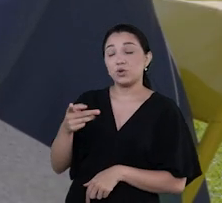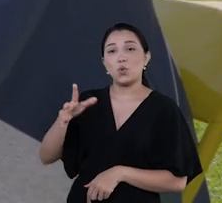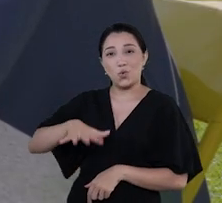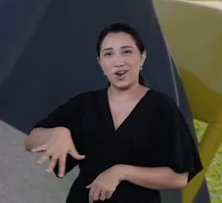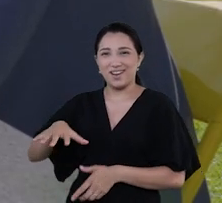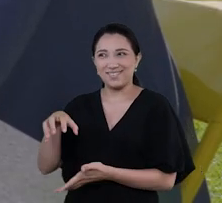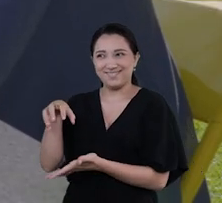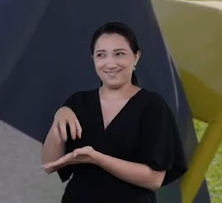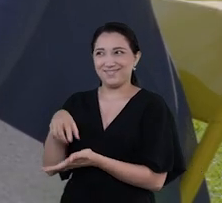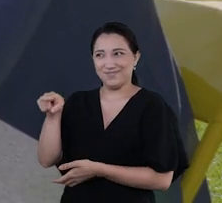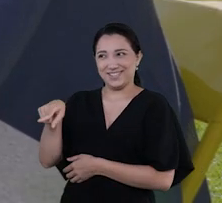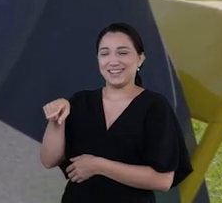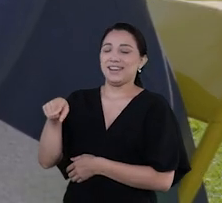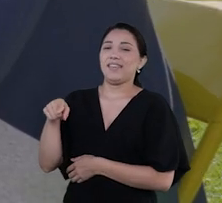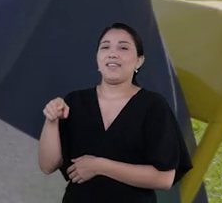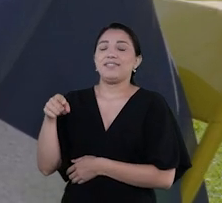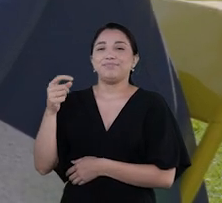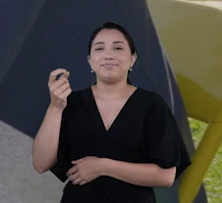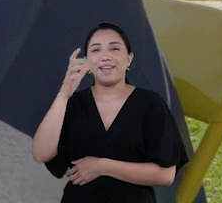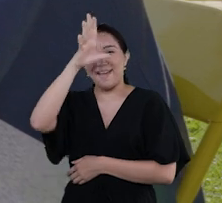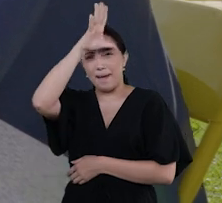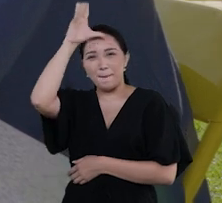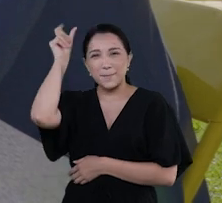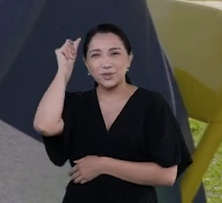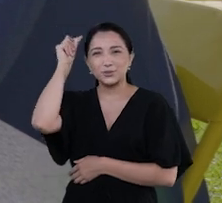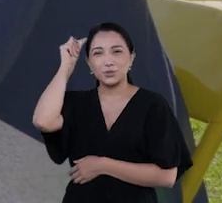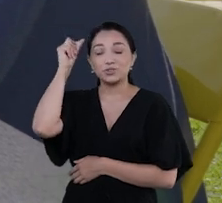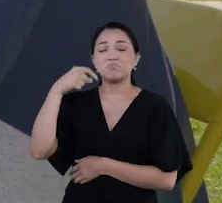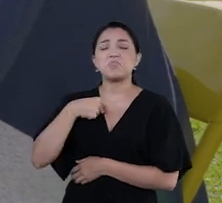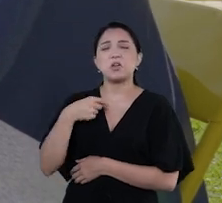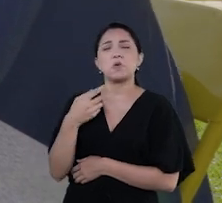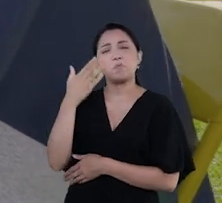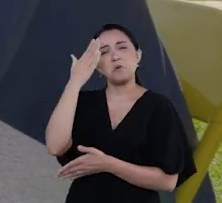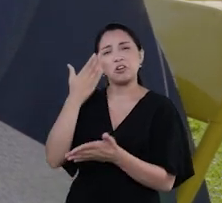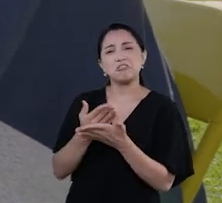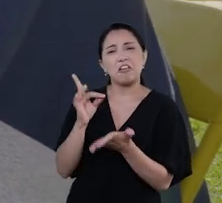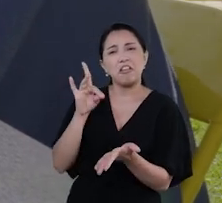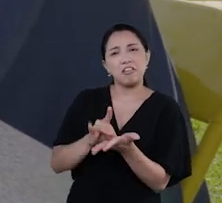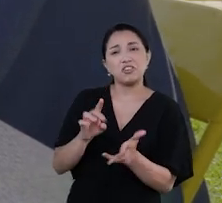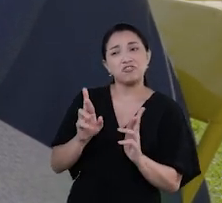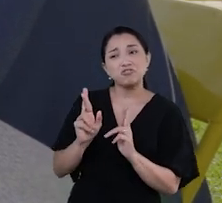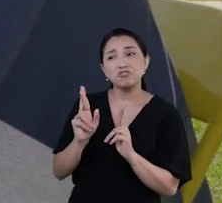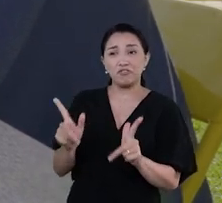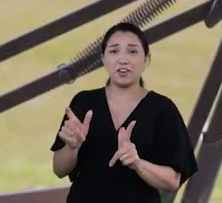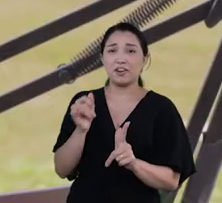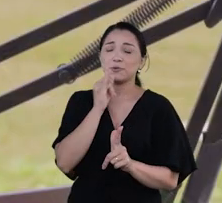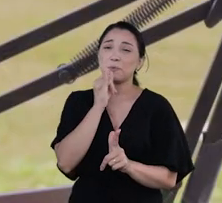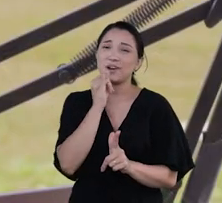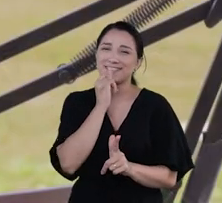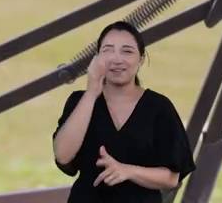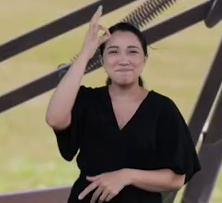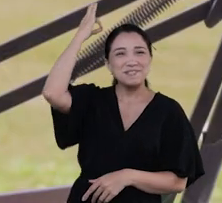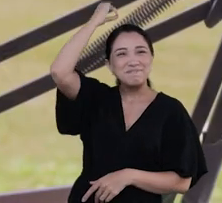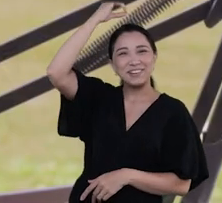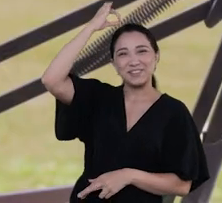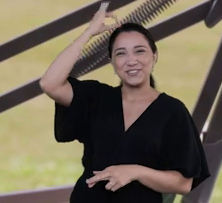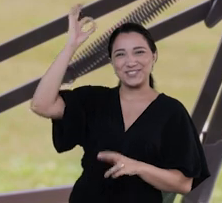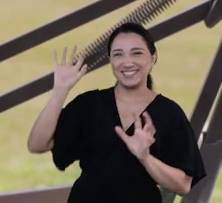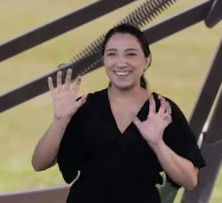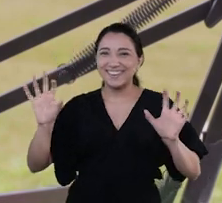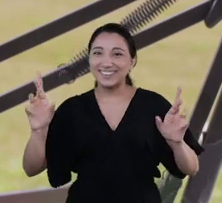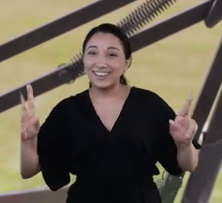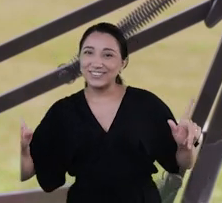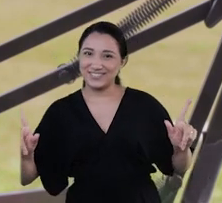eh eu acredito que a realidade Lá é bem distinta da realidade do Espírito Santo por exemplo como adaptar como pensar